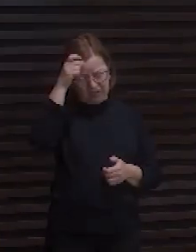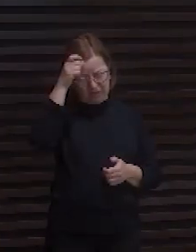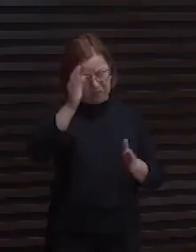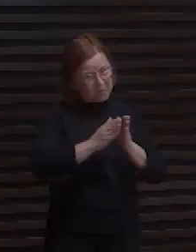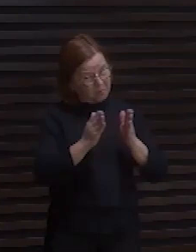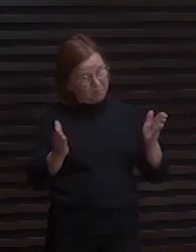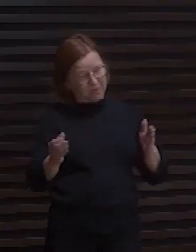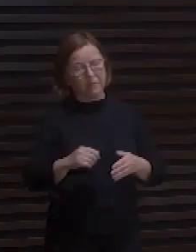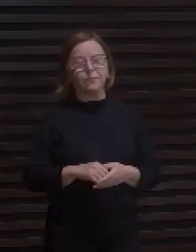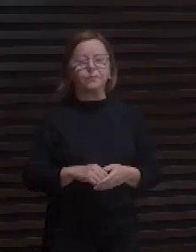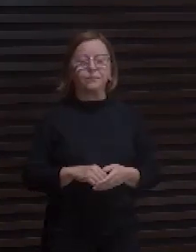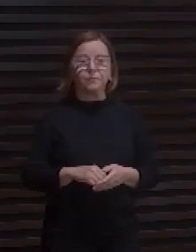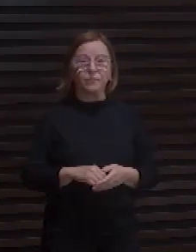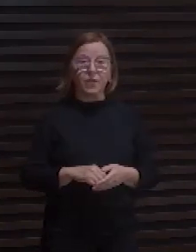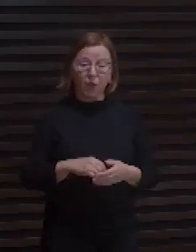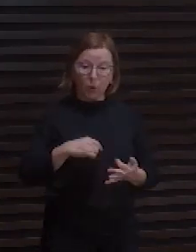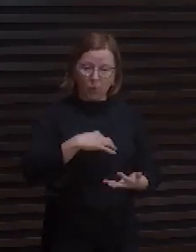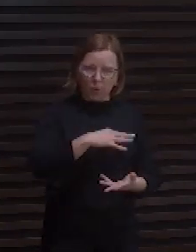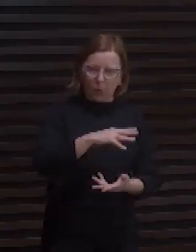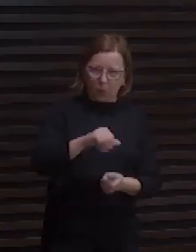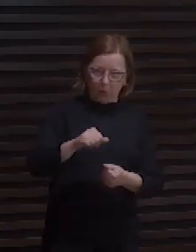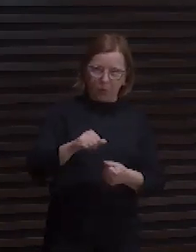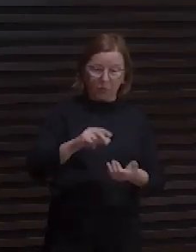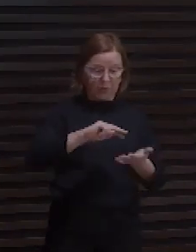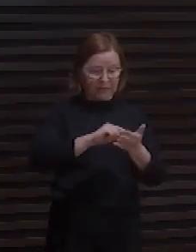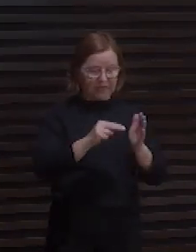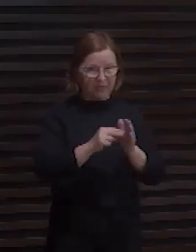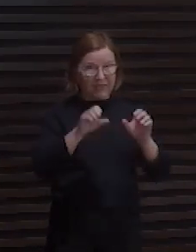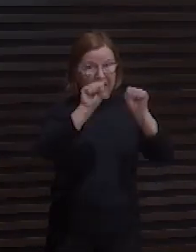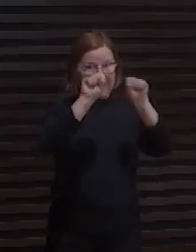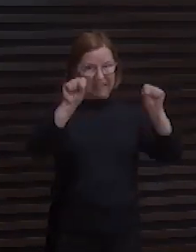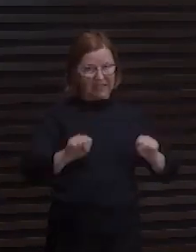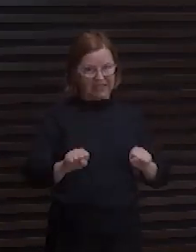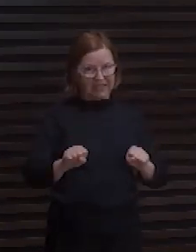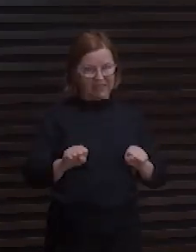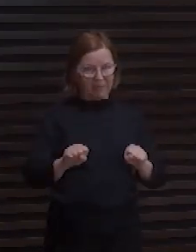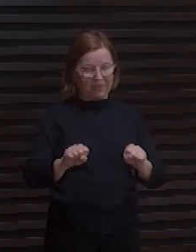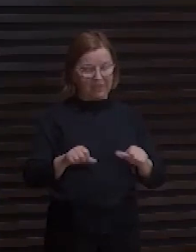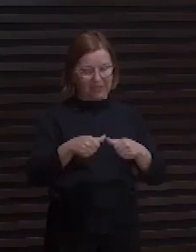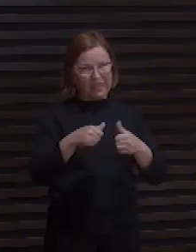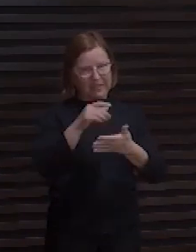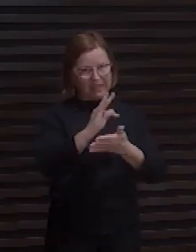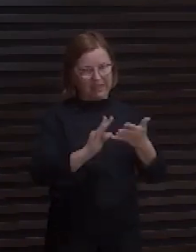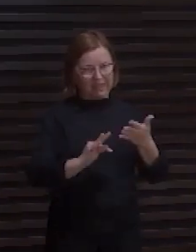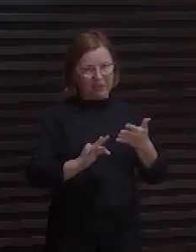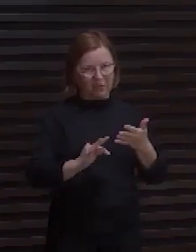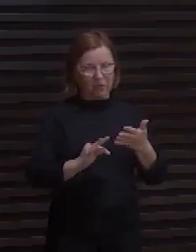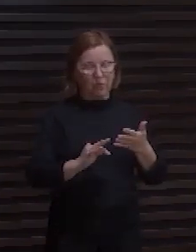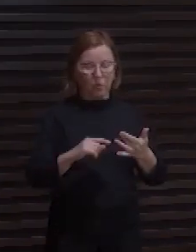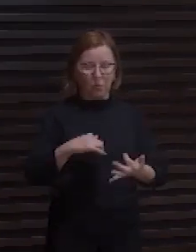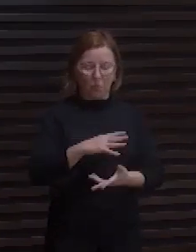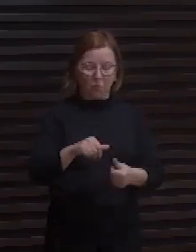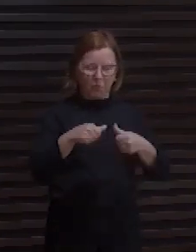de mundo. O mundo como um sistema, um mundo que jaz no maligno